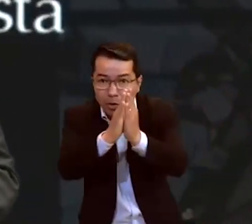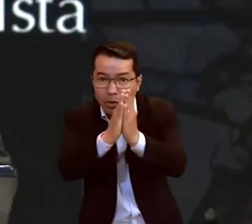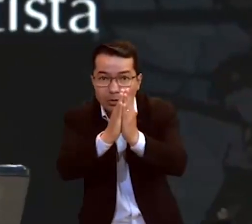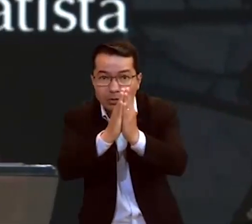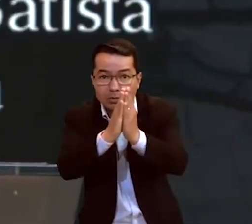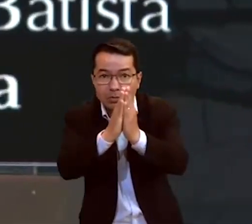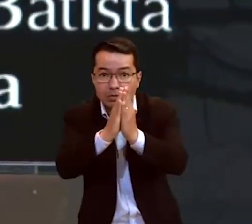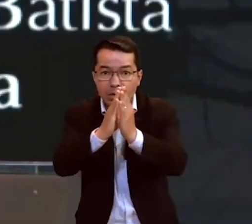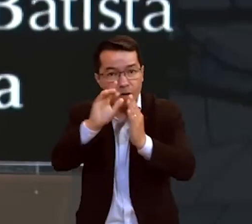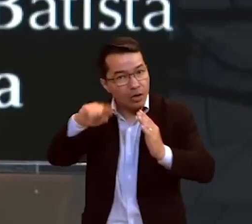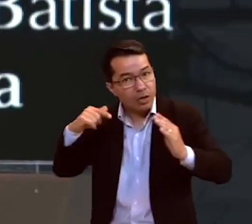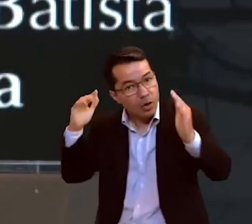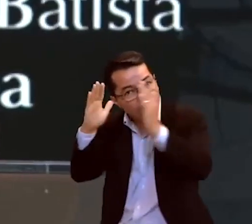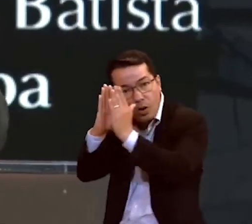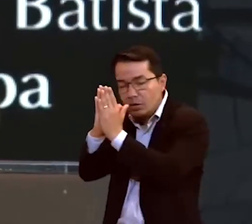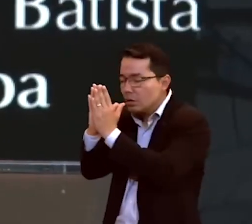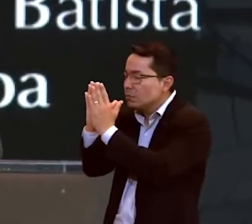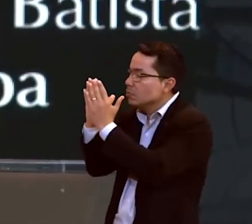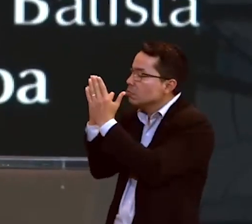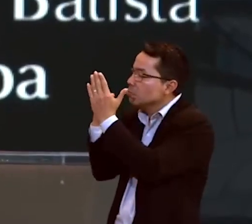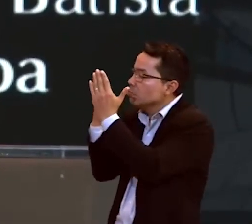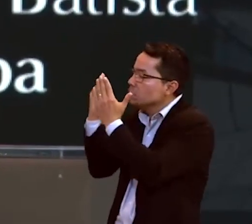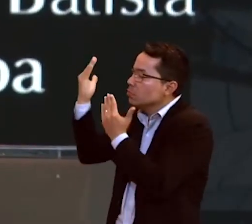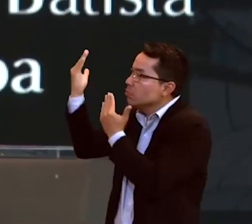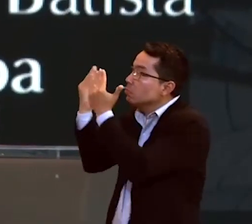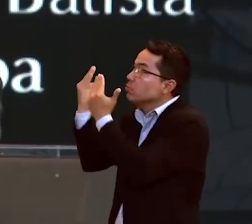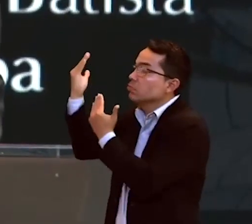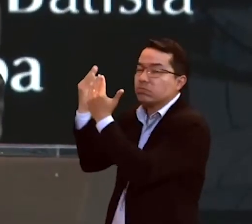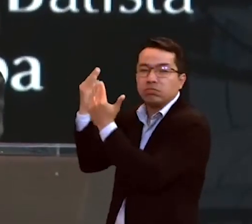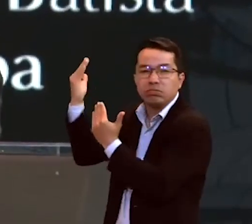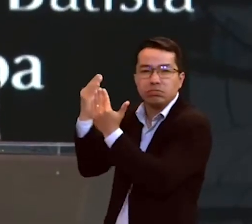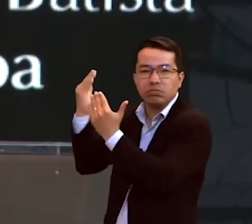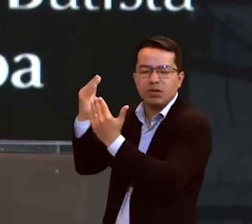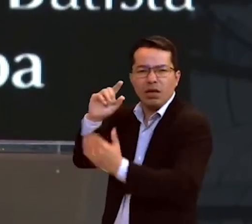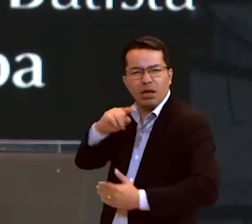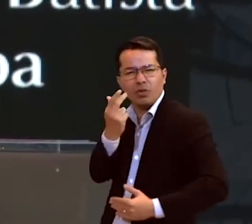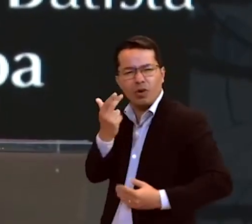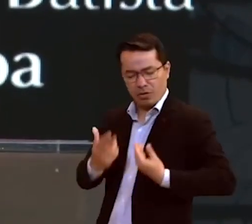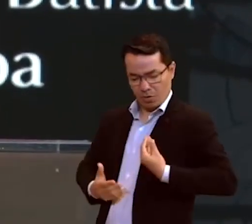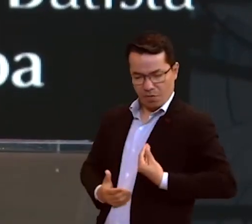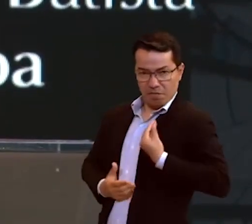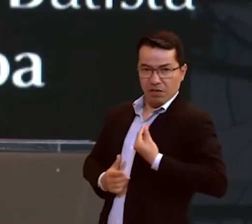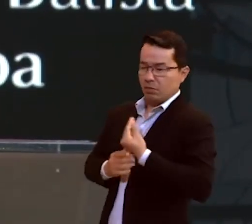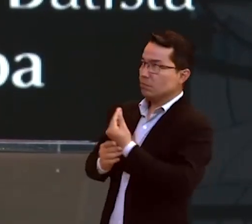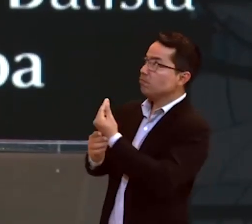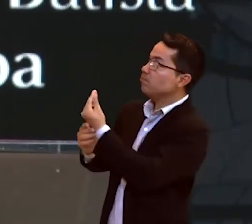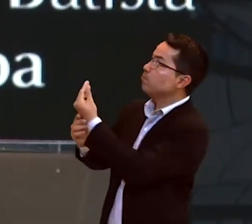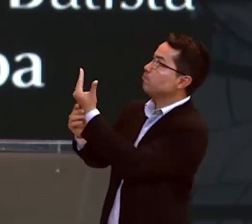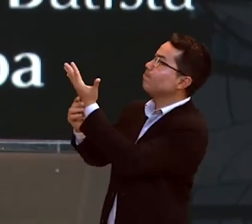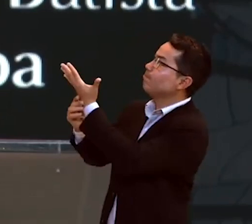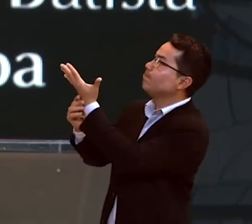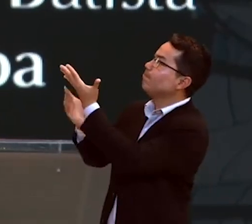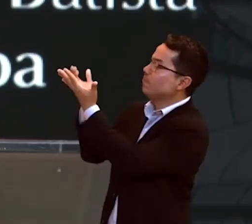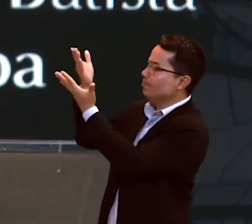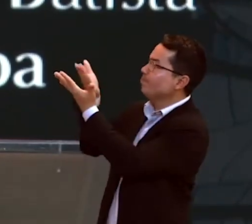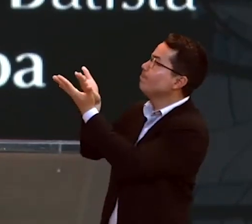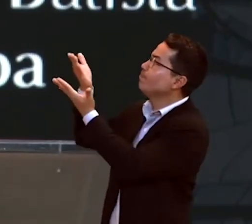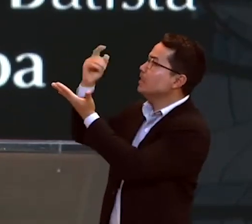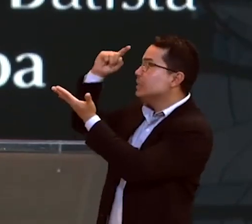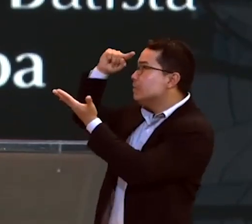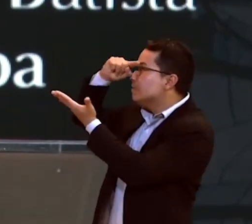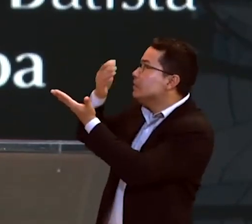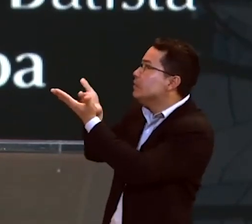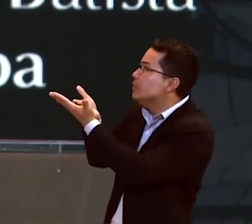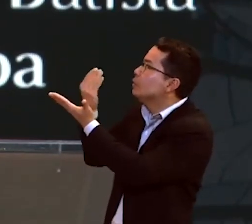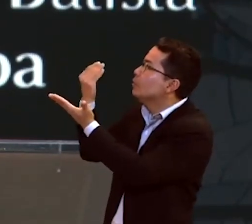oração, que é colocar a nossa vida diante do Senhor. Nos momentos de dificuldade, há poder na